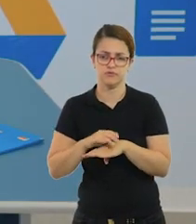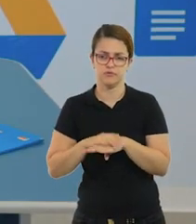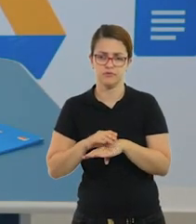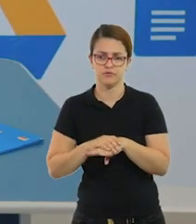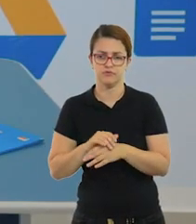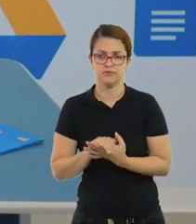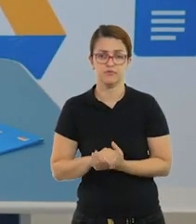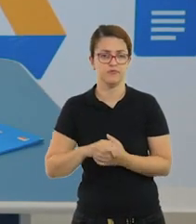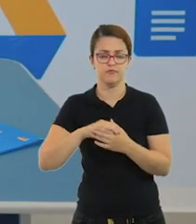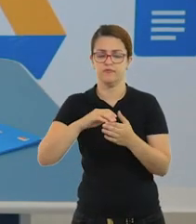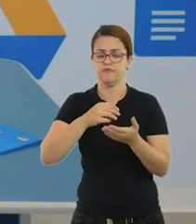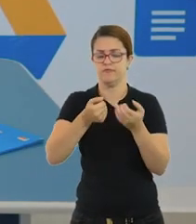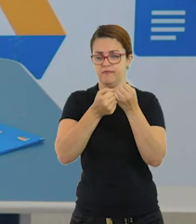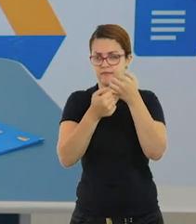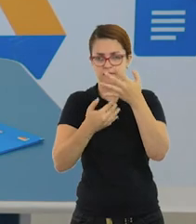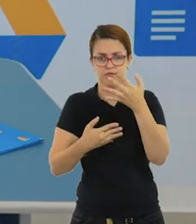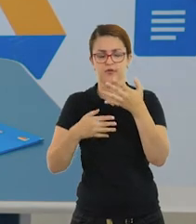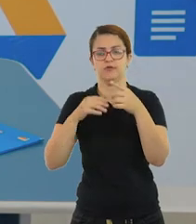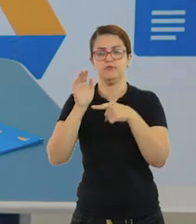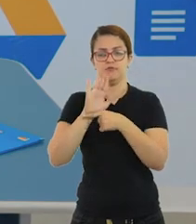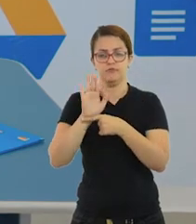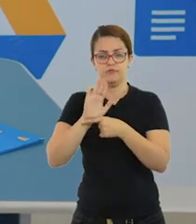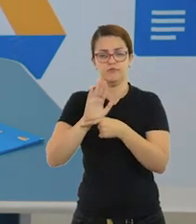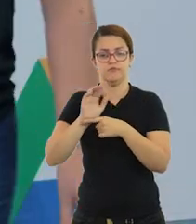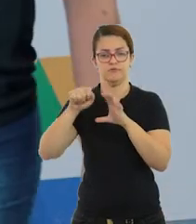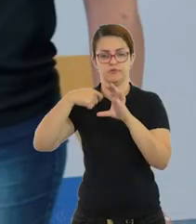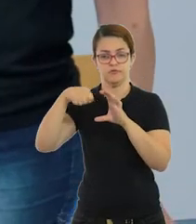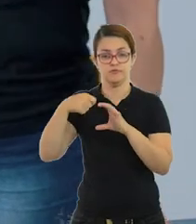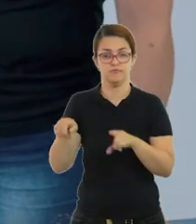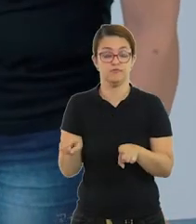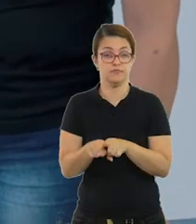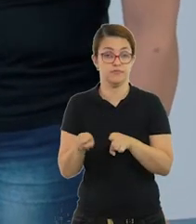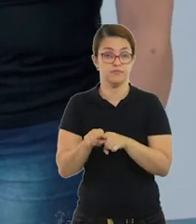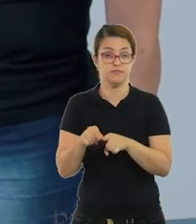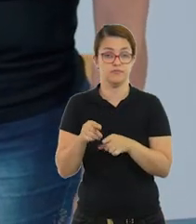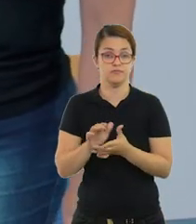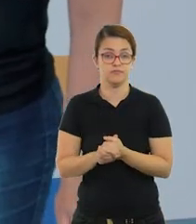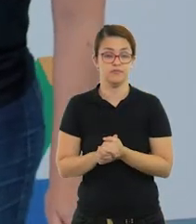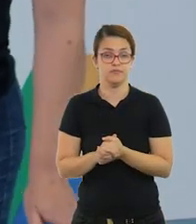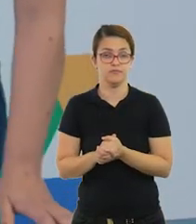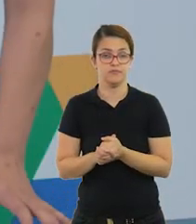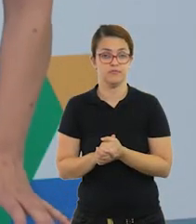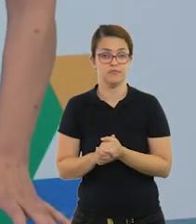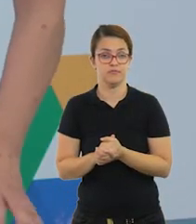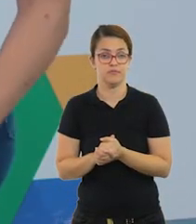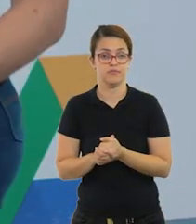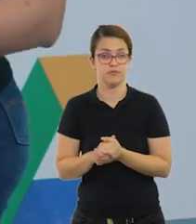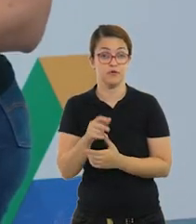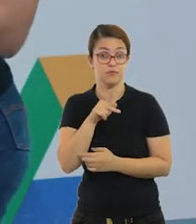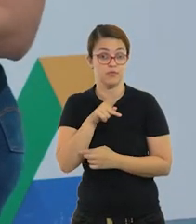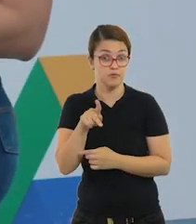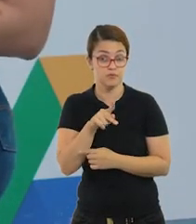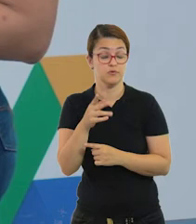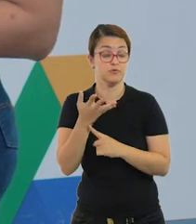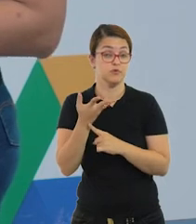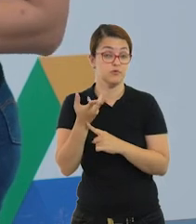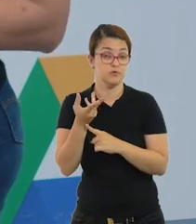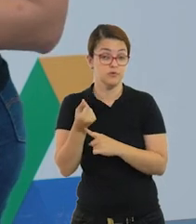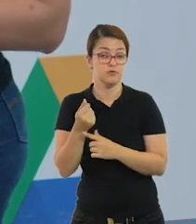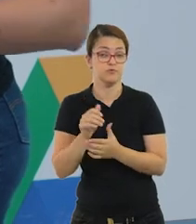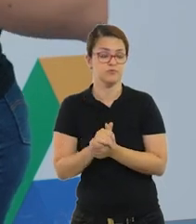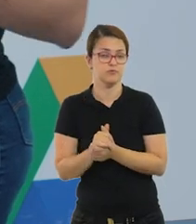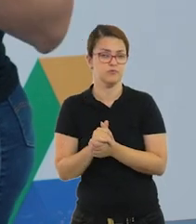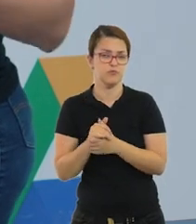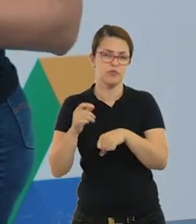apropriar. Destaque para os vídeos também. Agora a gente vai ver a proposta de arte. A professora propõe